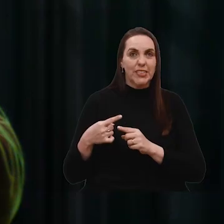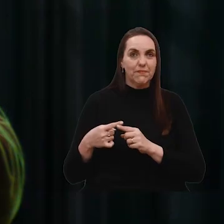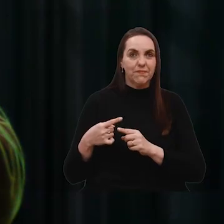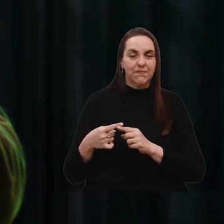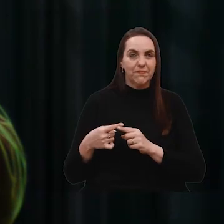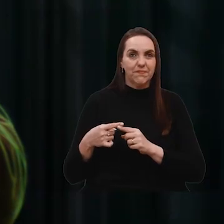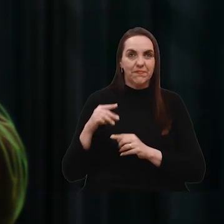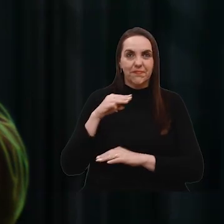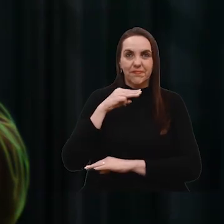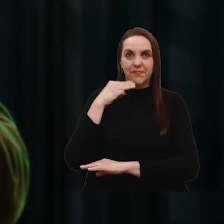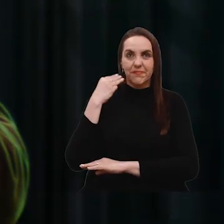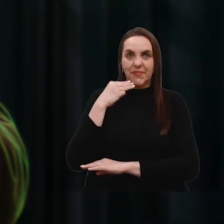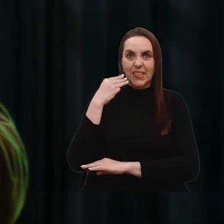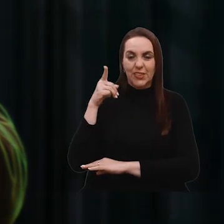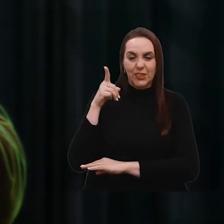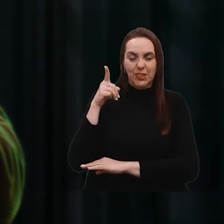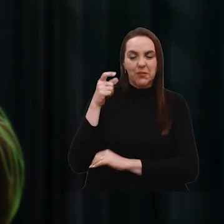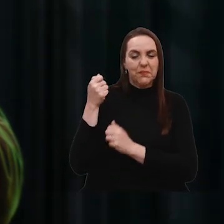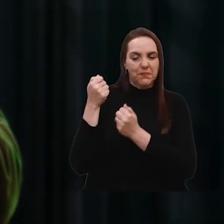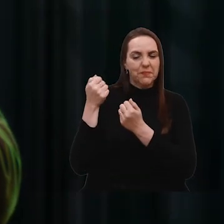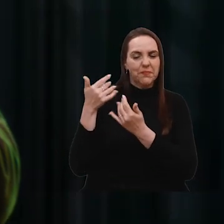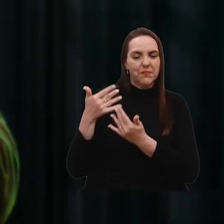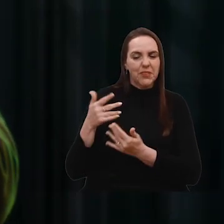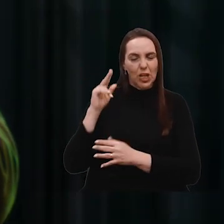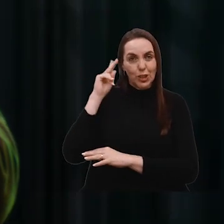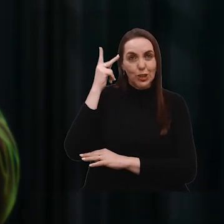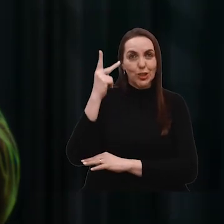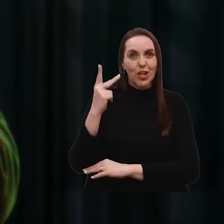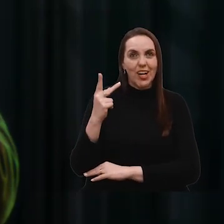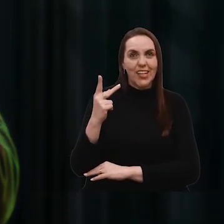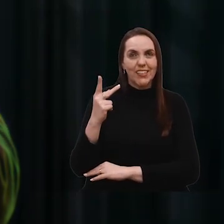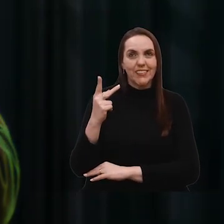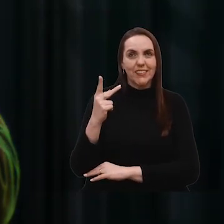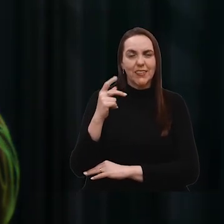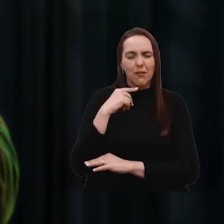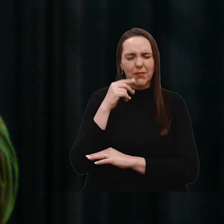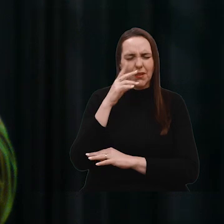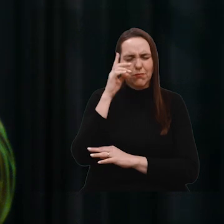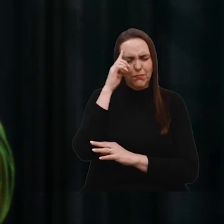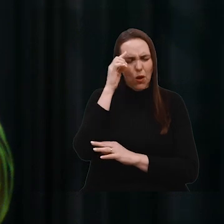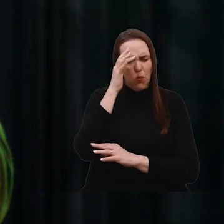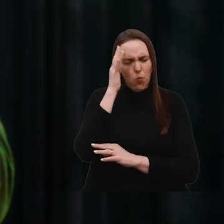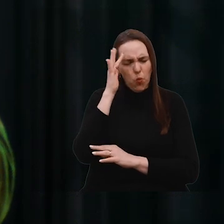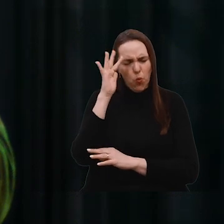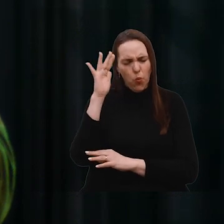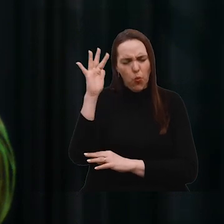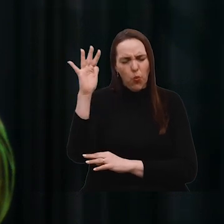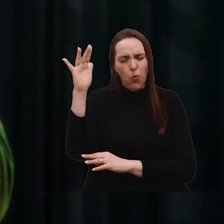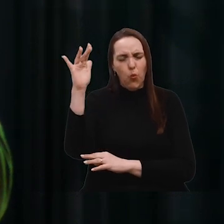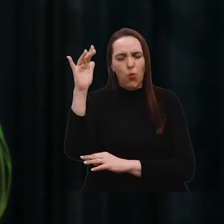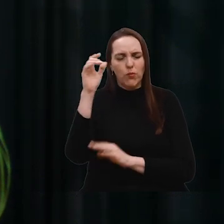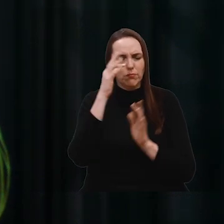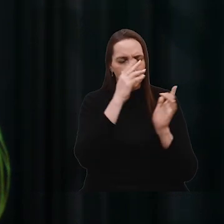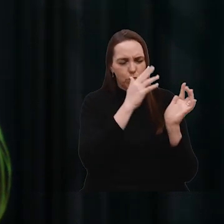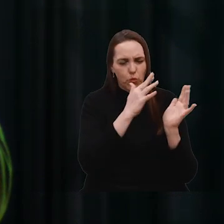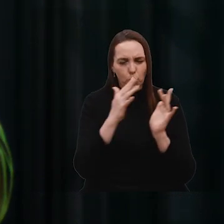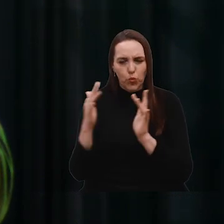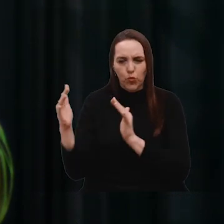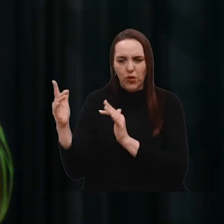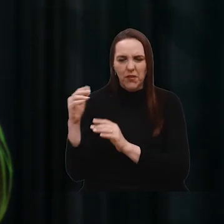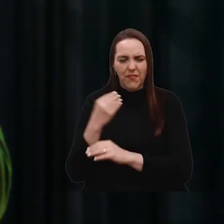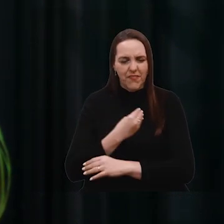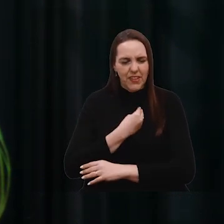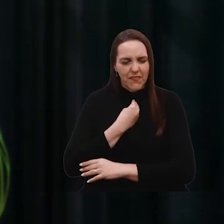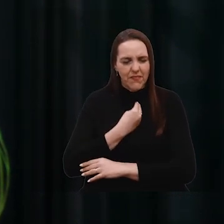porque enquanto que a Marisol estava relatando um pouco da minha história, a gente começa a passar uma viagem na